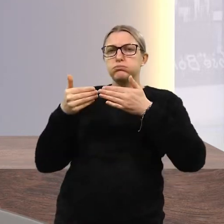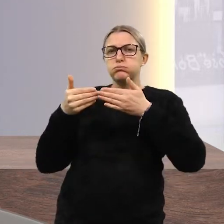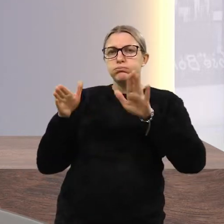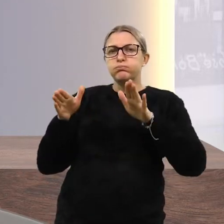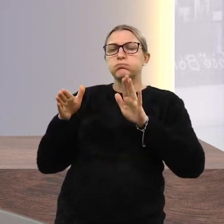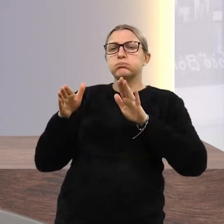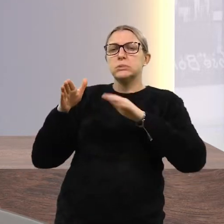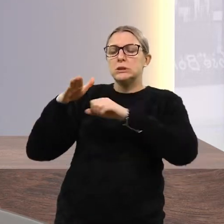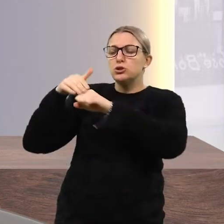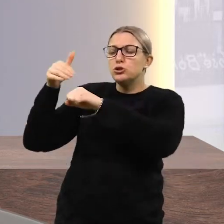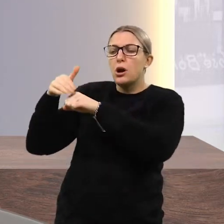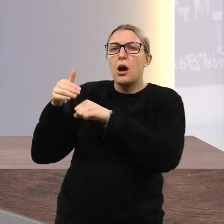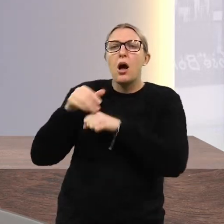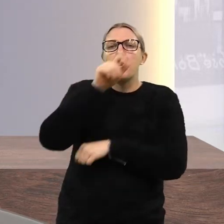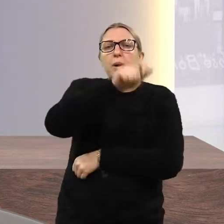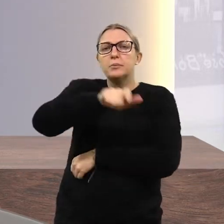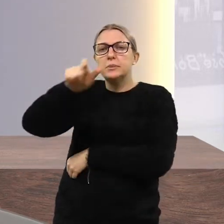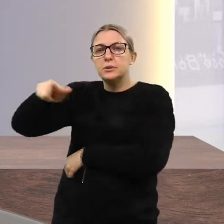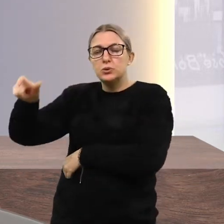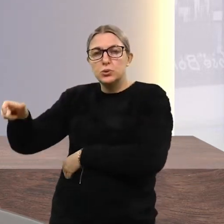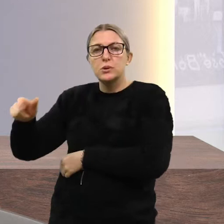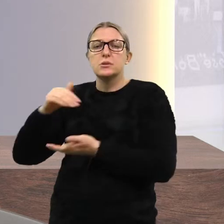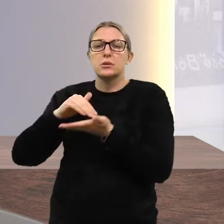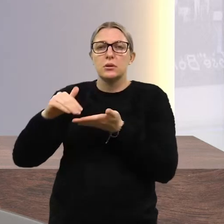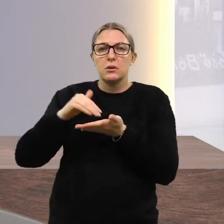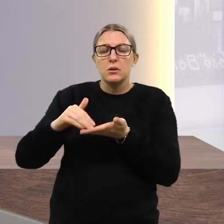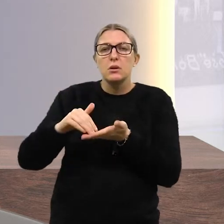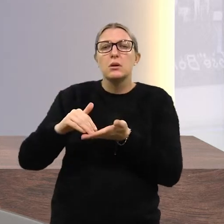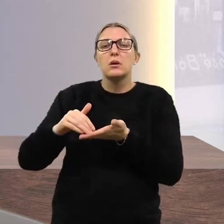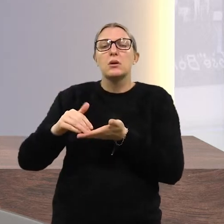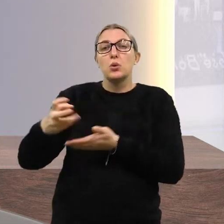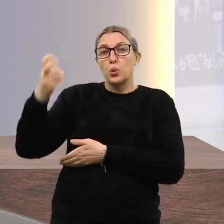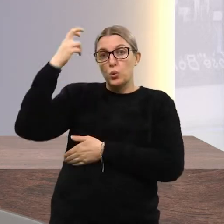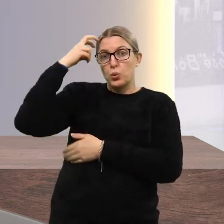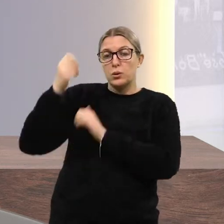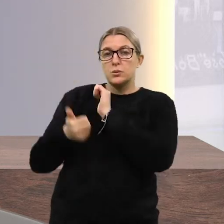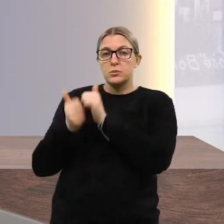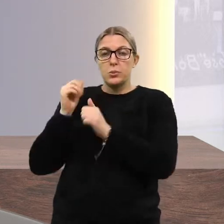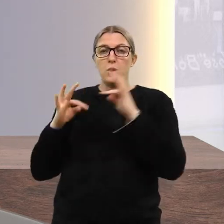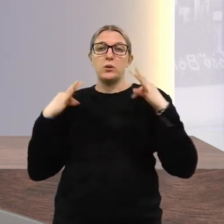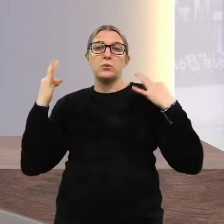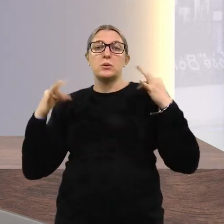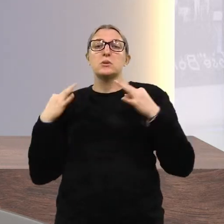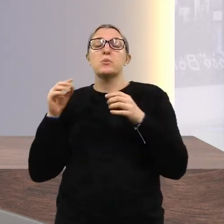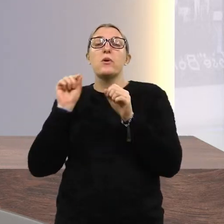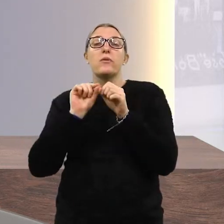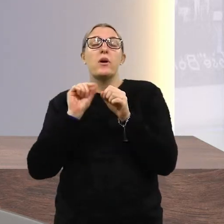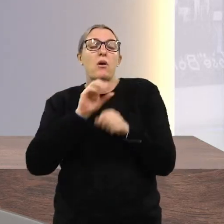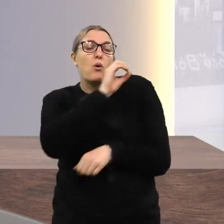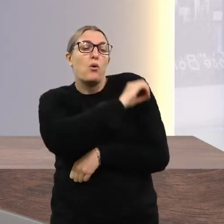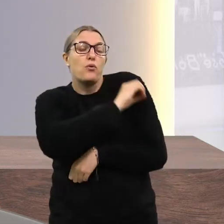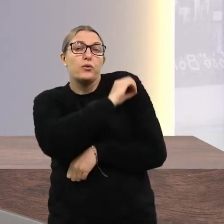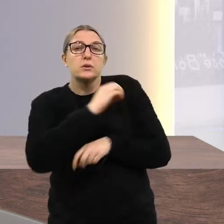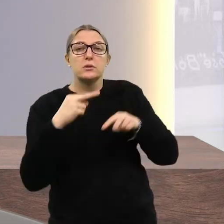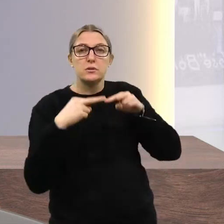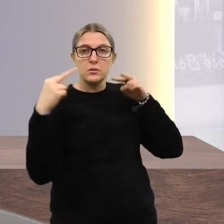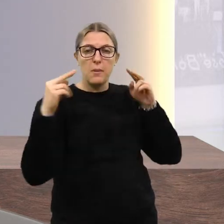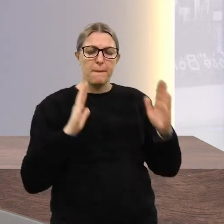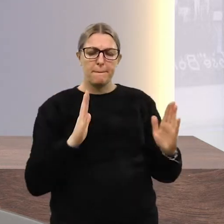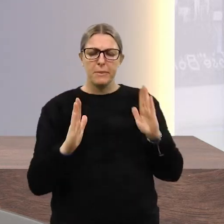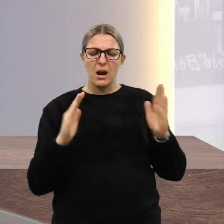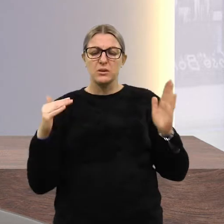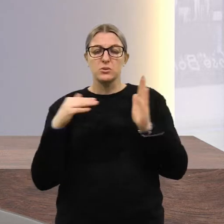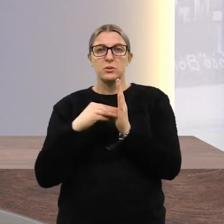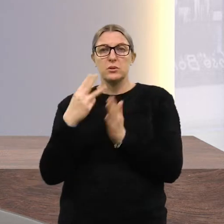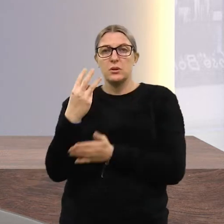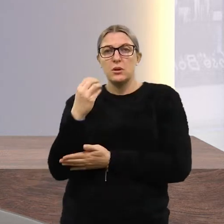chamamento público da Secretaria de Cultura, Esporte e Turismo de Erechim é para a realização de oficinas online. O